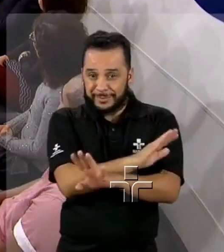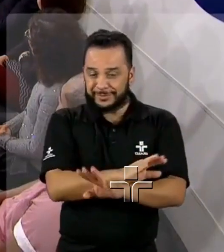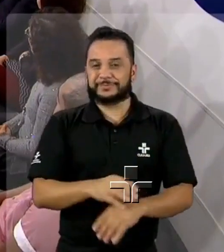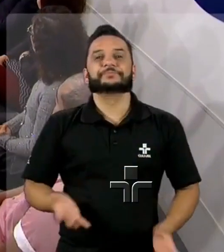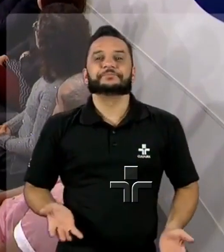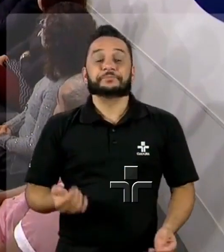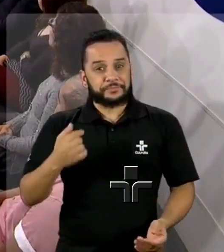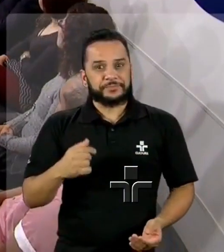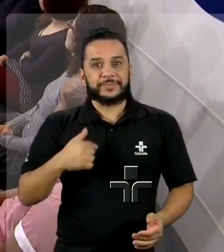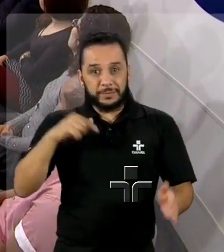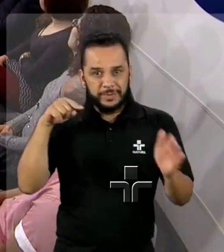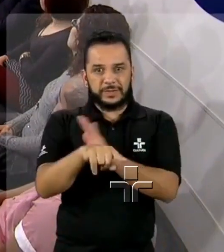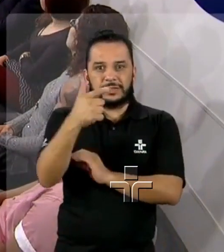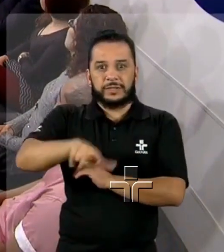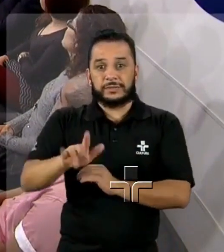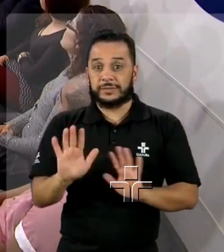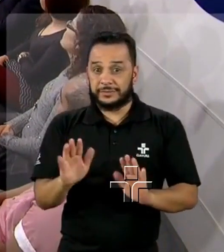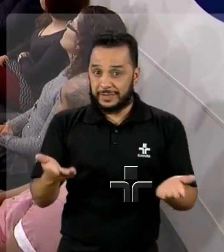pergunta, nosso intérprete nos ajuda.